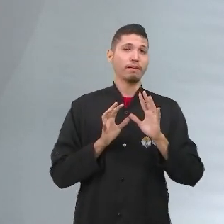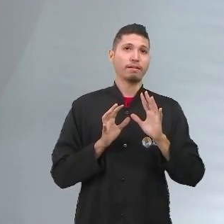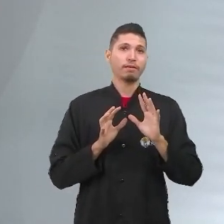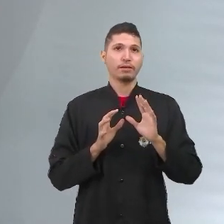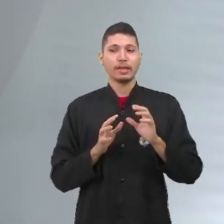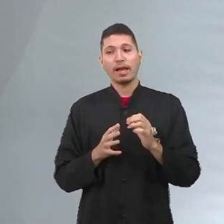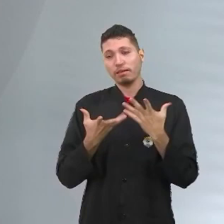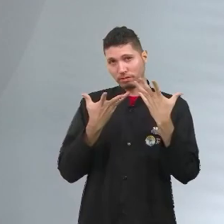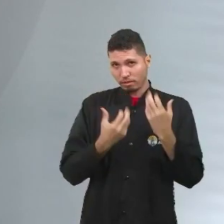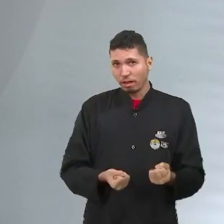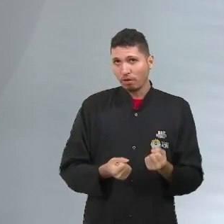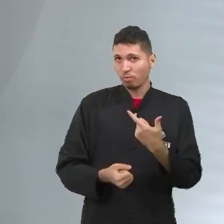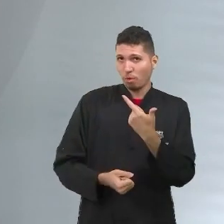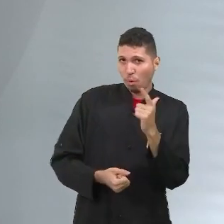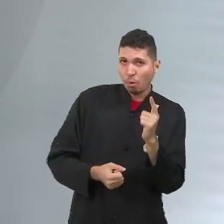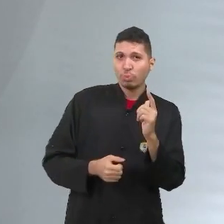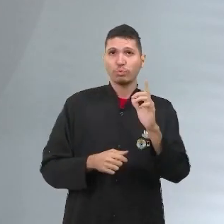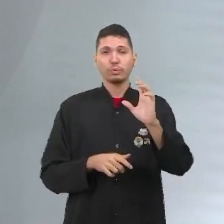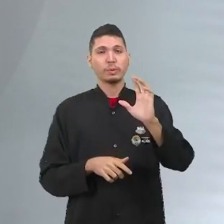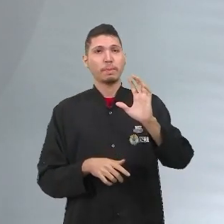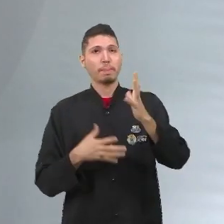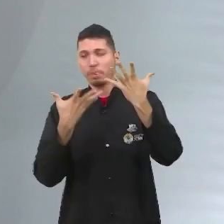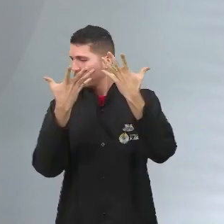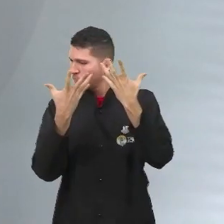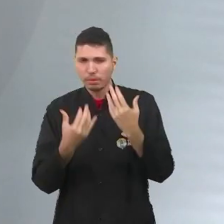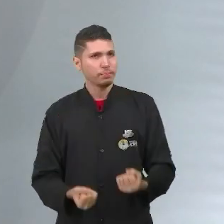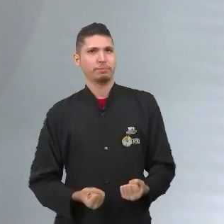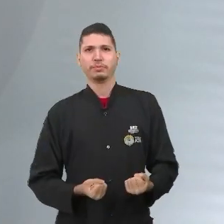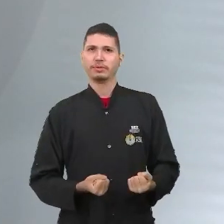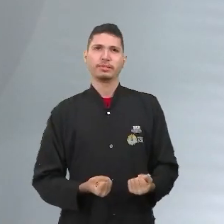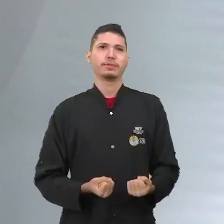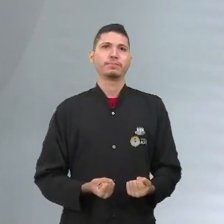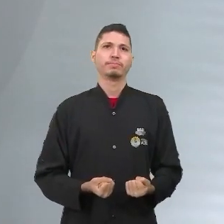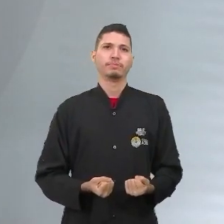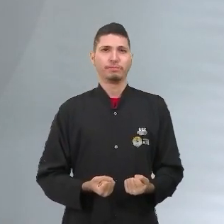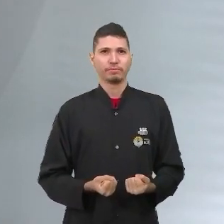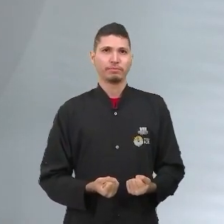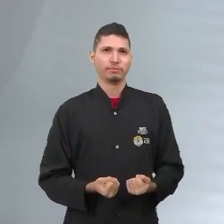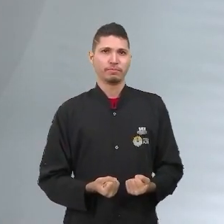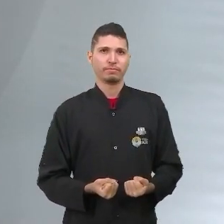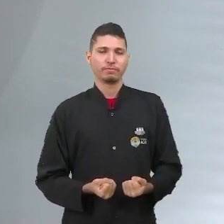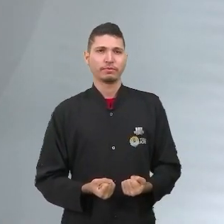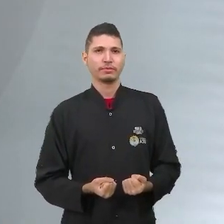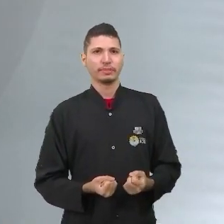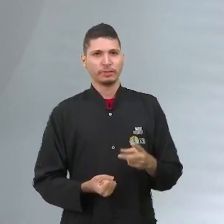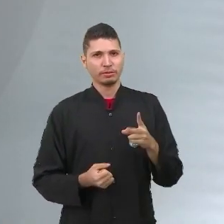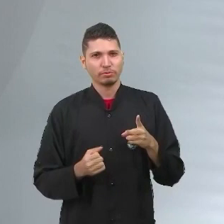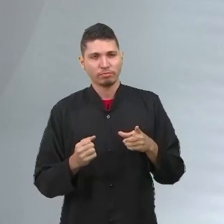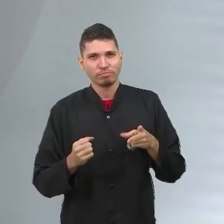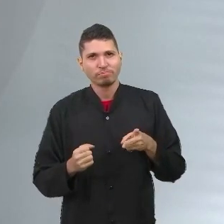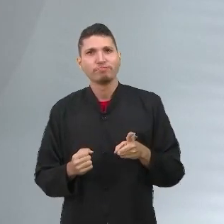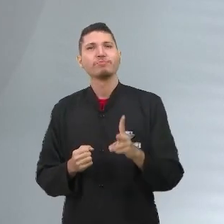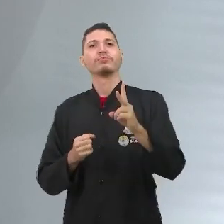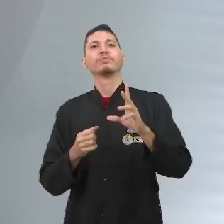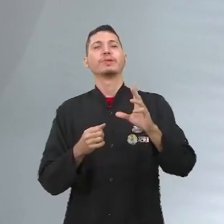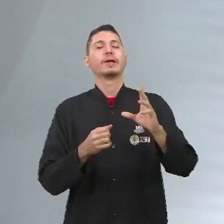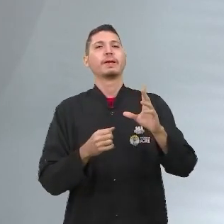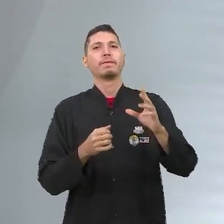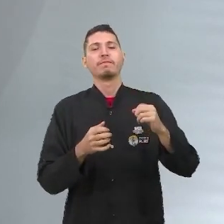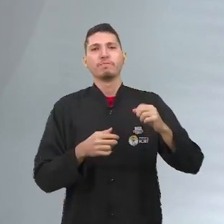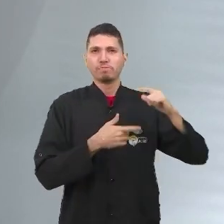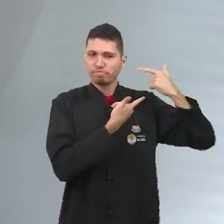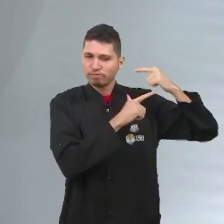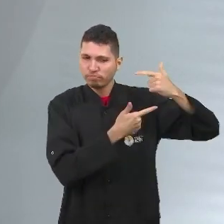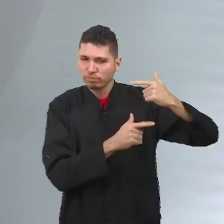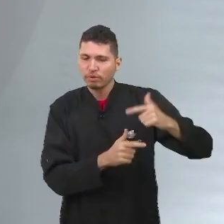outros já rejeitaram, né? Quiseram mesmo deixar o tradicional, né? Por que criar algo novo? O que é